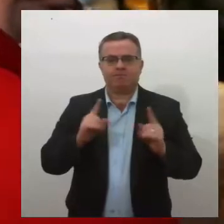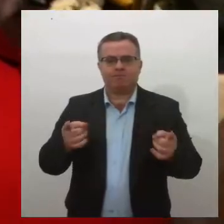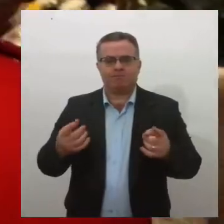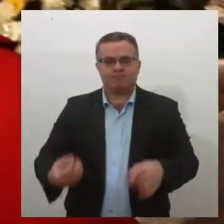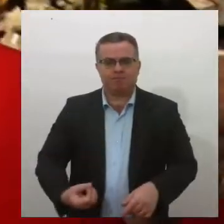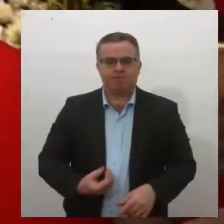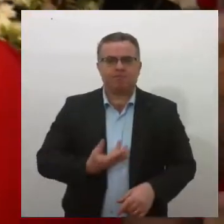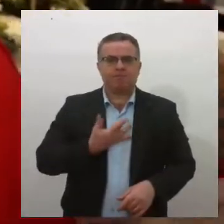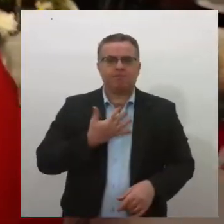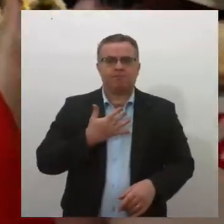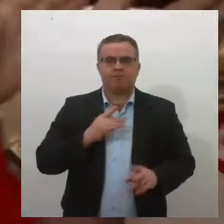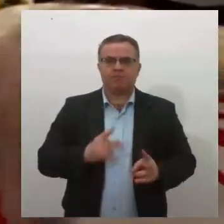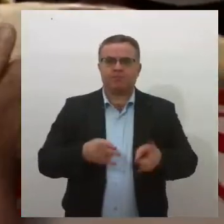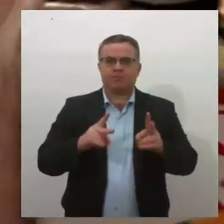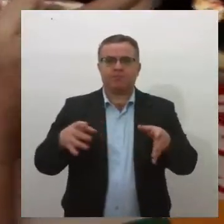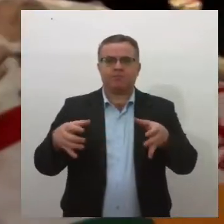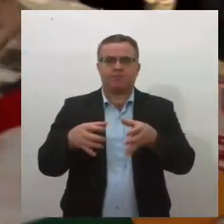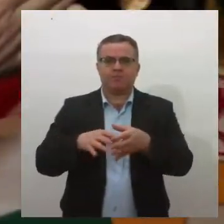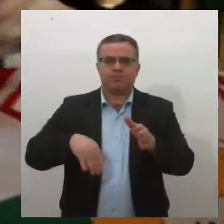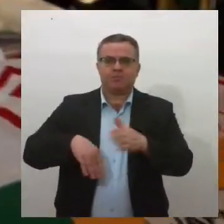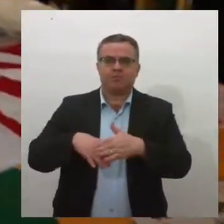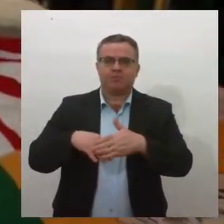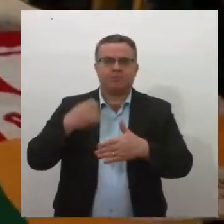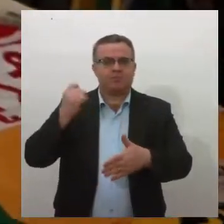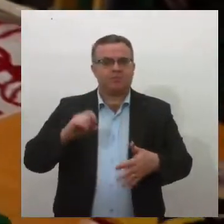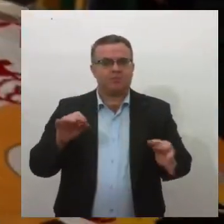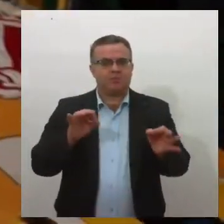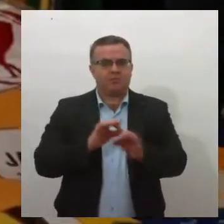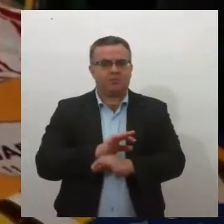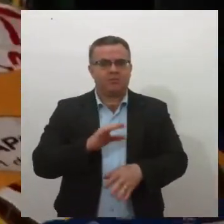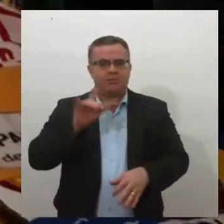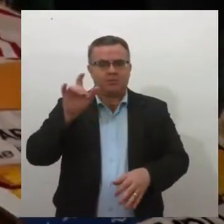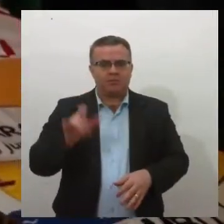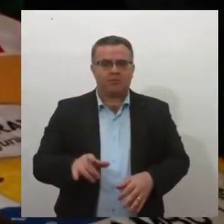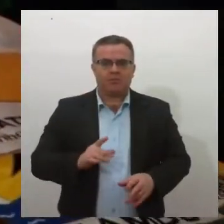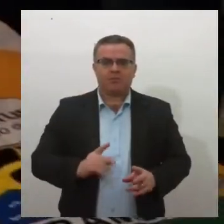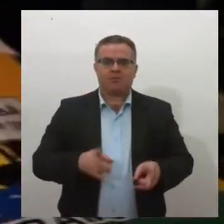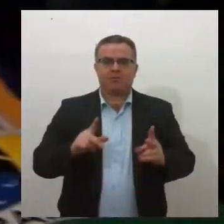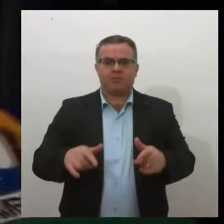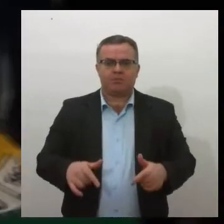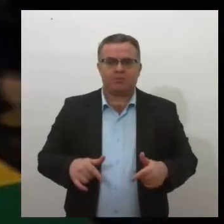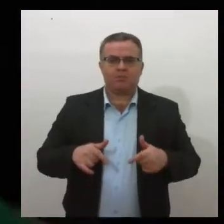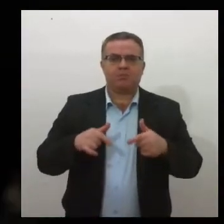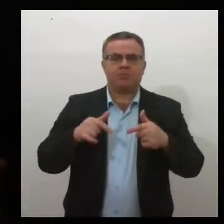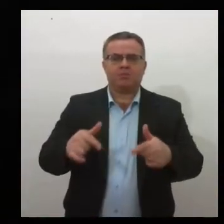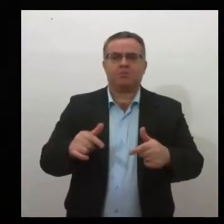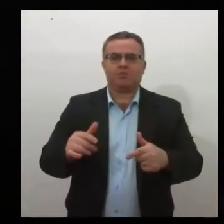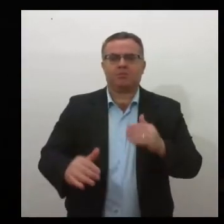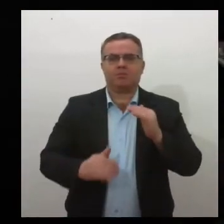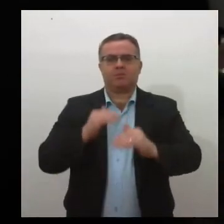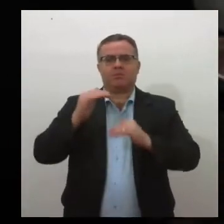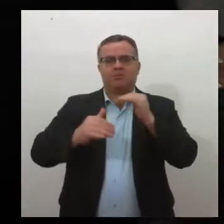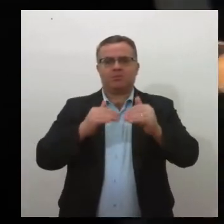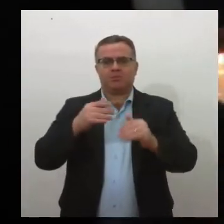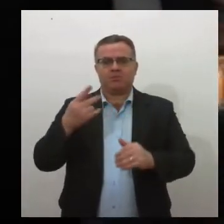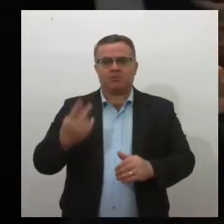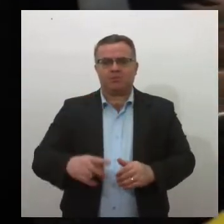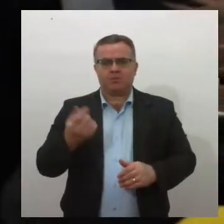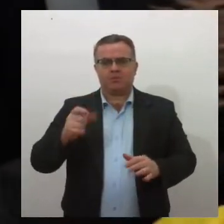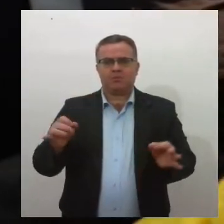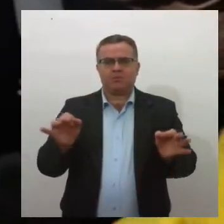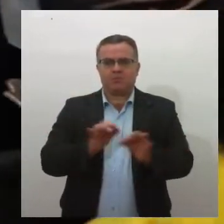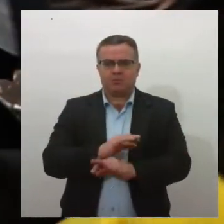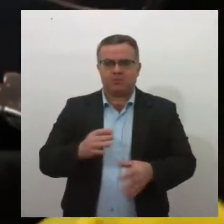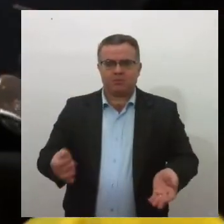pelo Clube Esportivo Sergipe, Reinaldo Moura sempre buscou o crescimento do desporto sergipano,